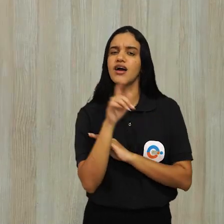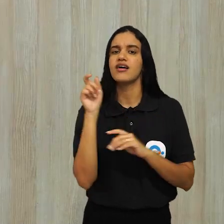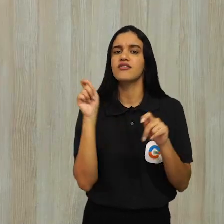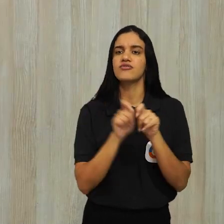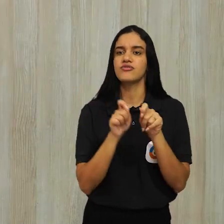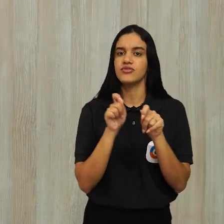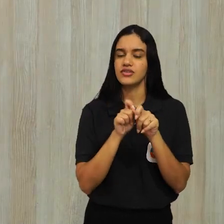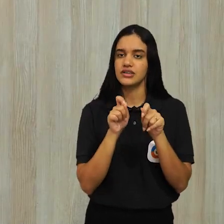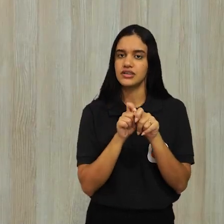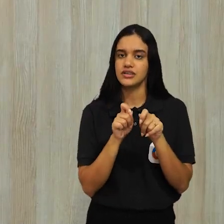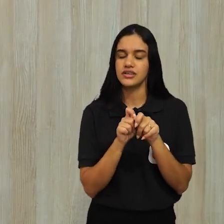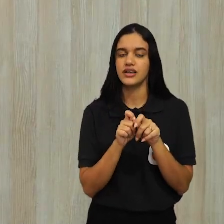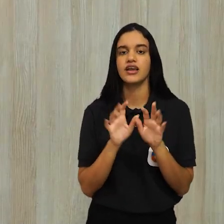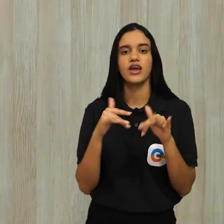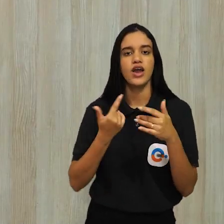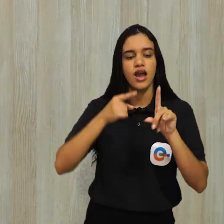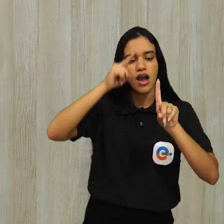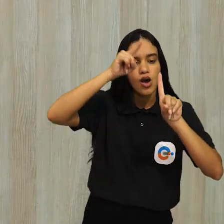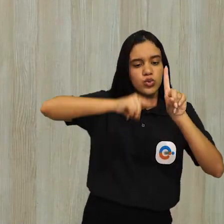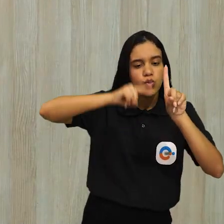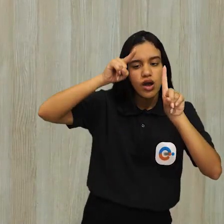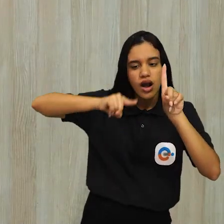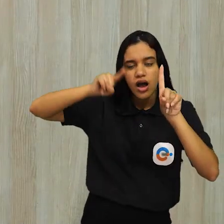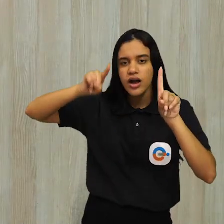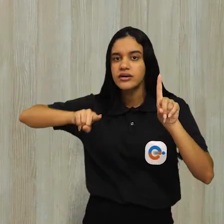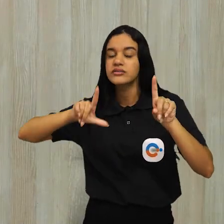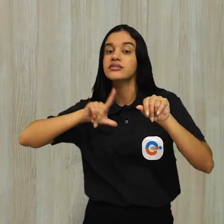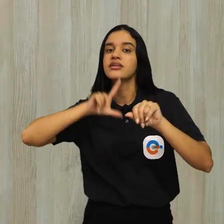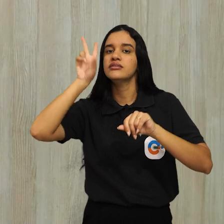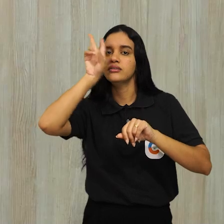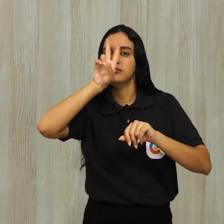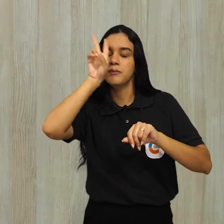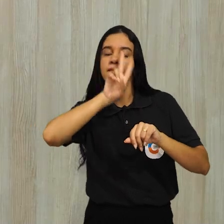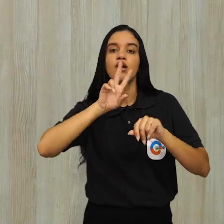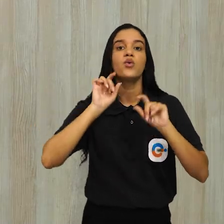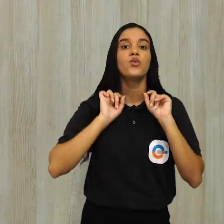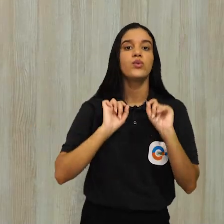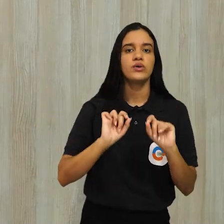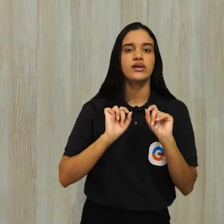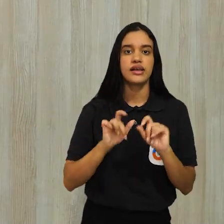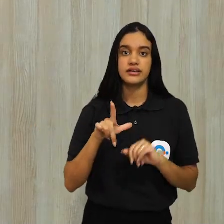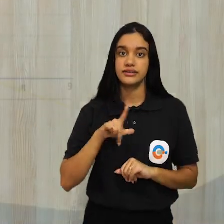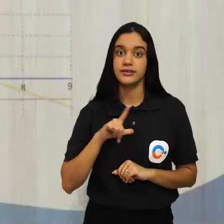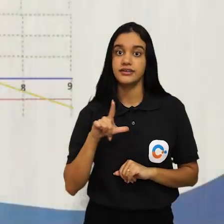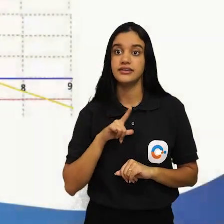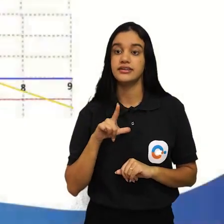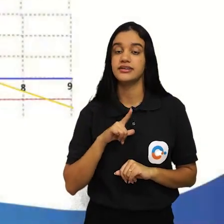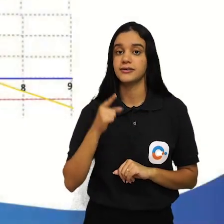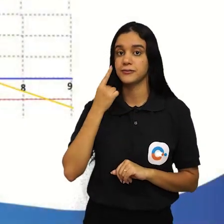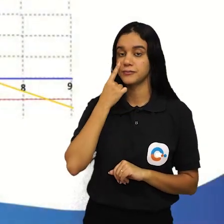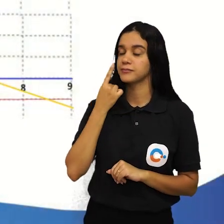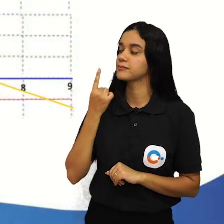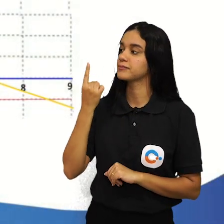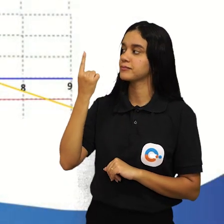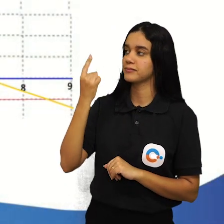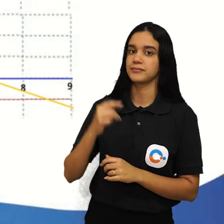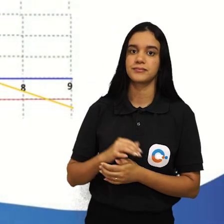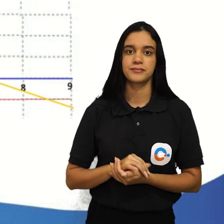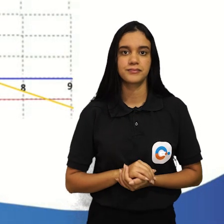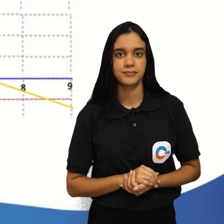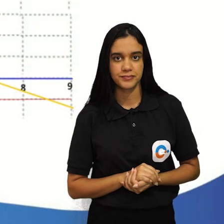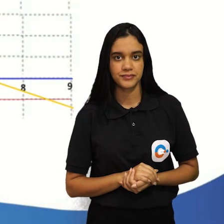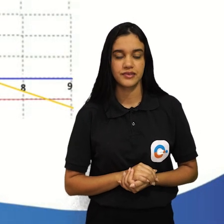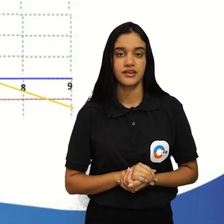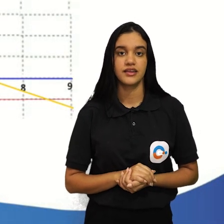o prolongamento deste gráfico, tem que lembrar que eu tenho ó, que fazer essa projeção aí para chegar no